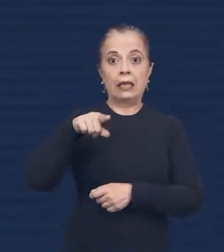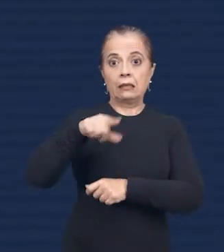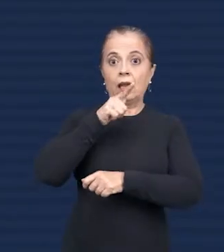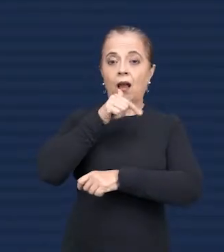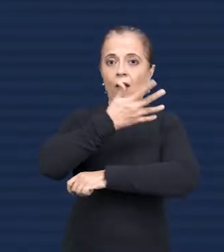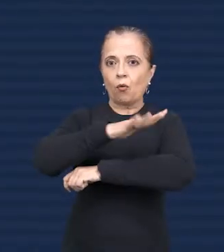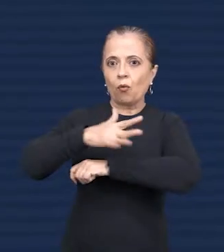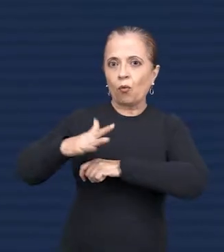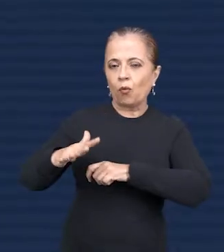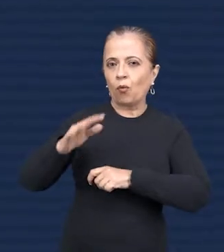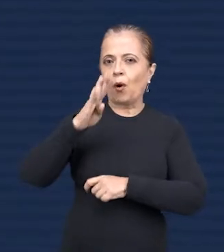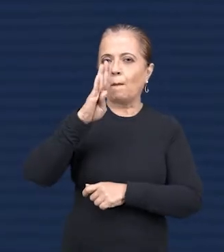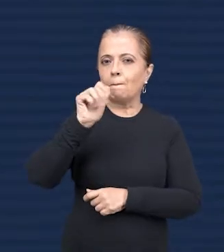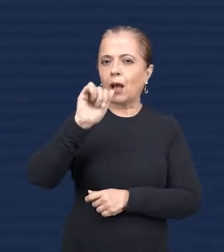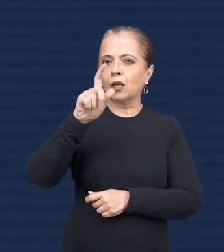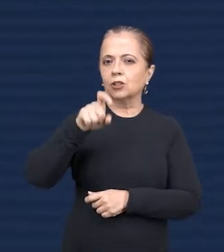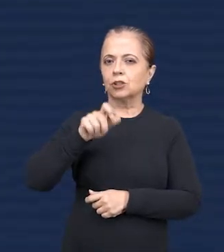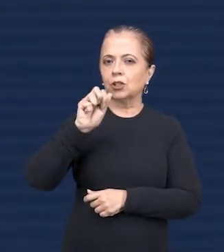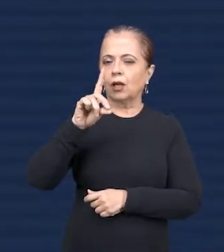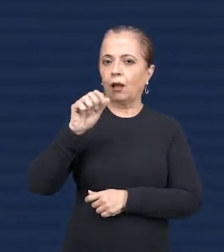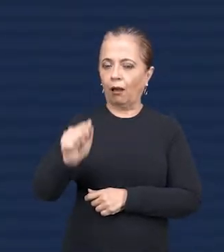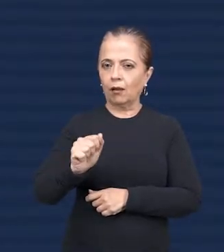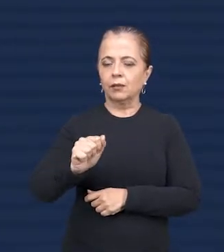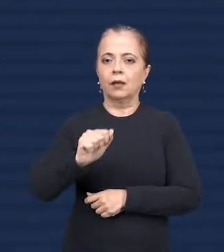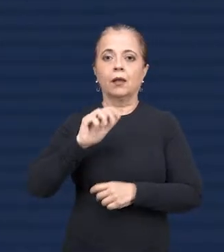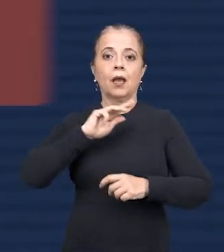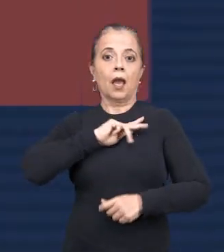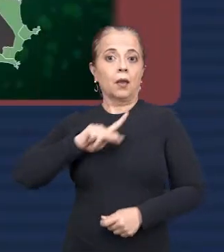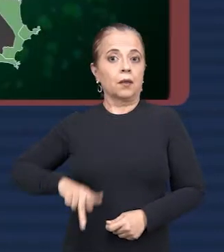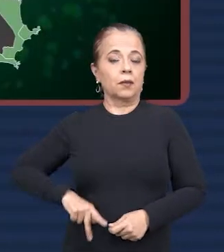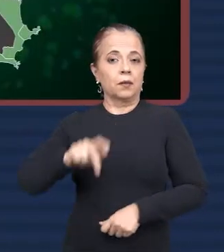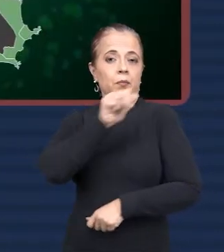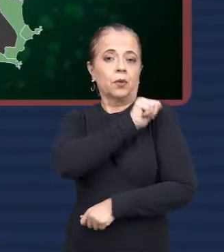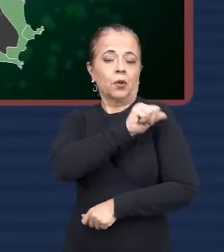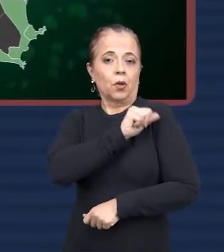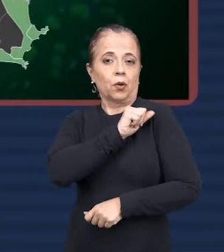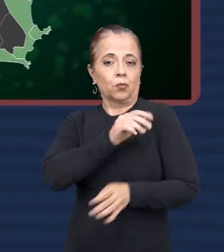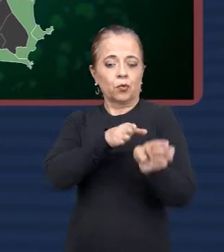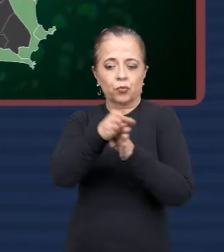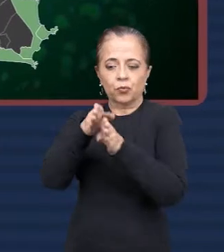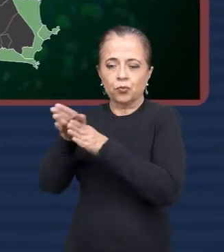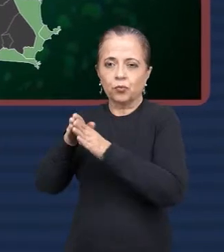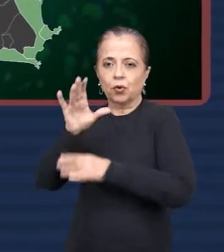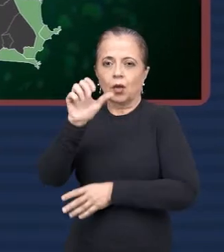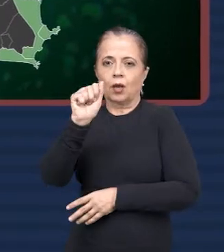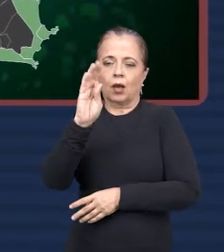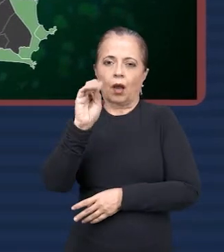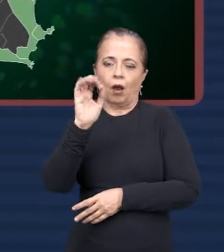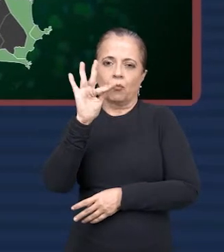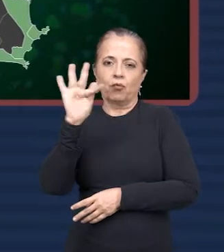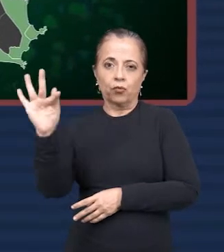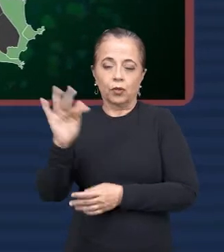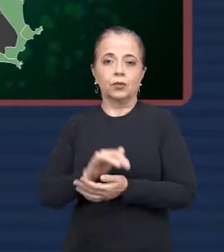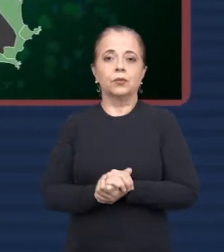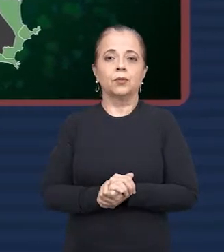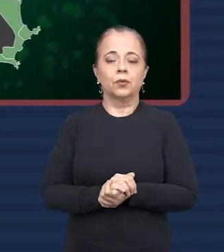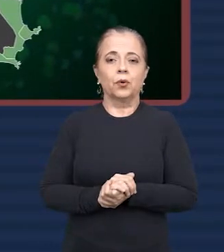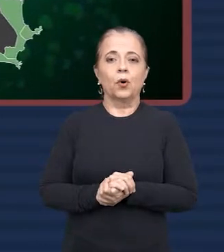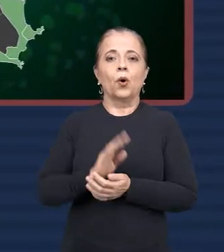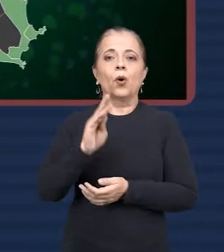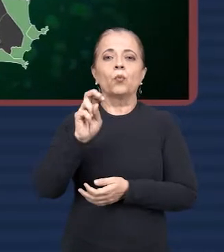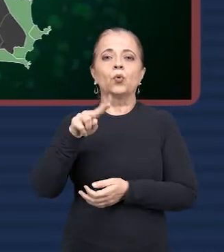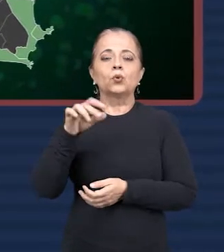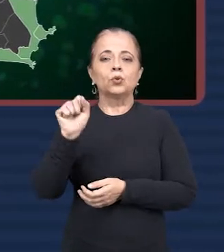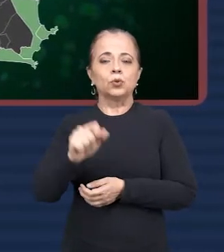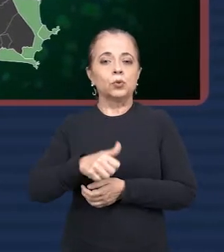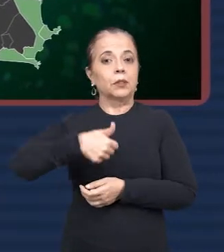Na Baixada Litorânea, o MPRJ expediu recomendações aos municípios de Cabo Frio, Armação dos Búzios e Arraial do Cabo,